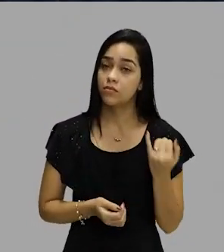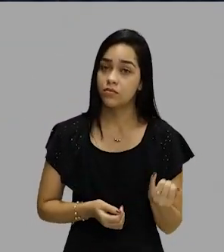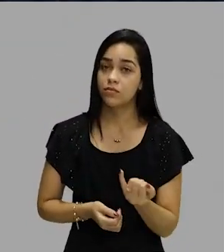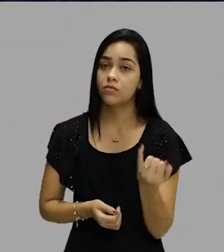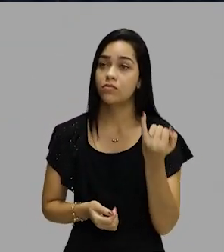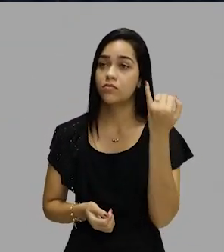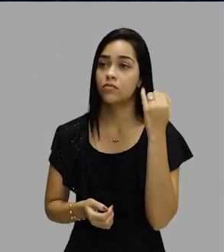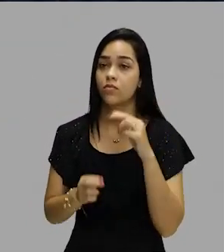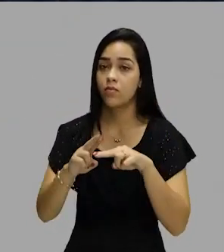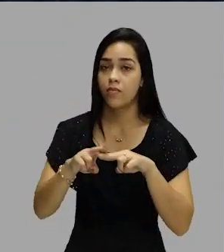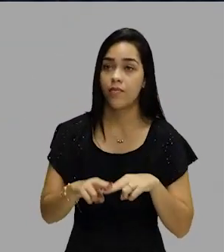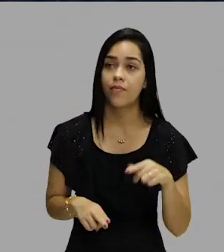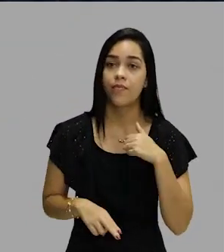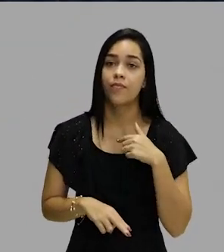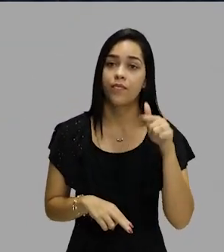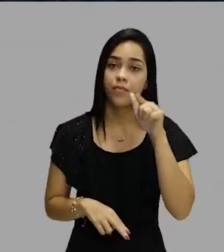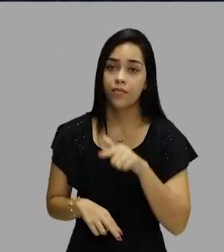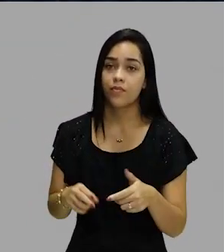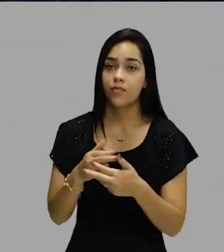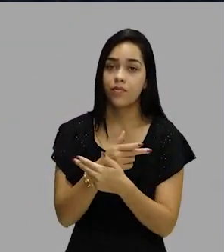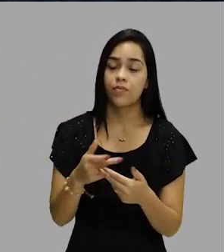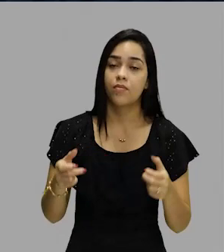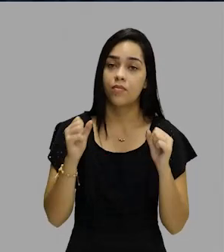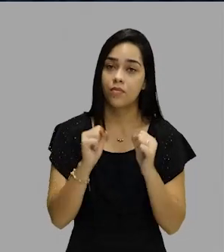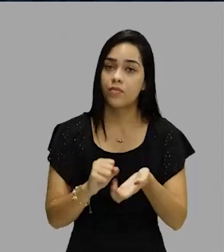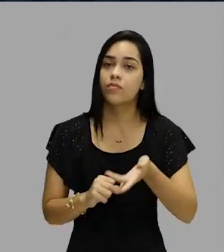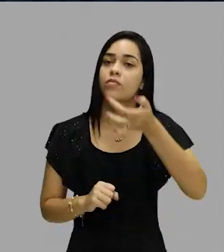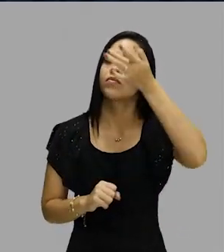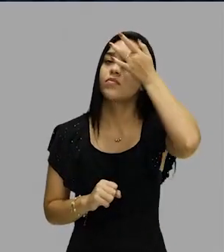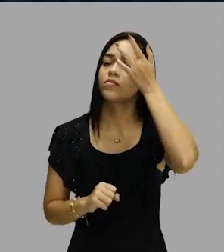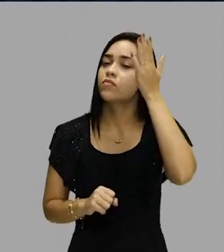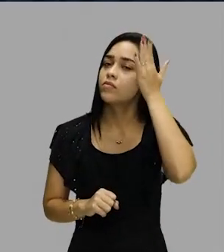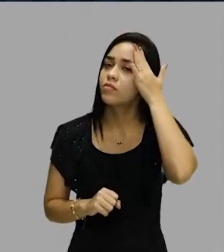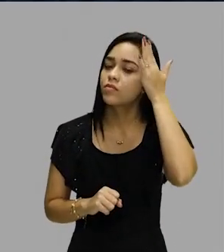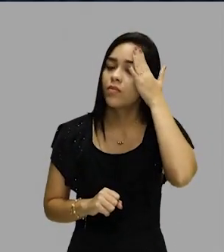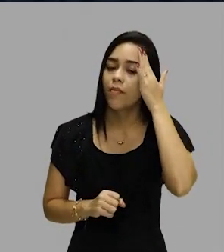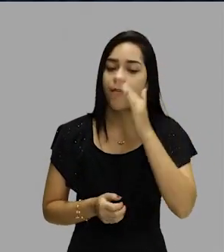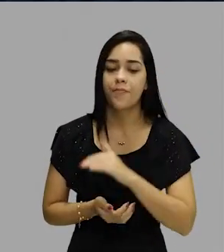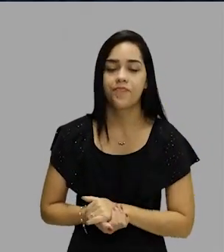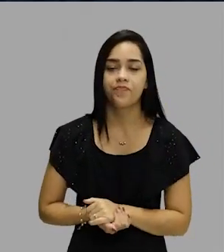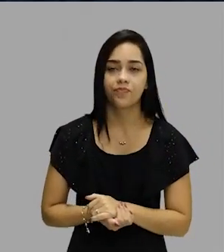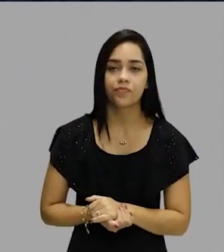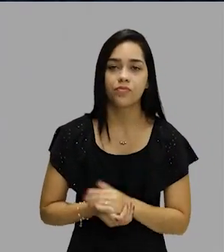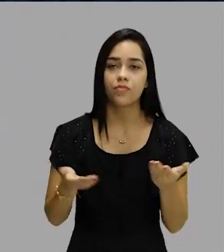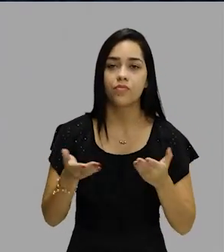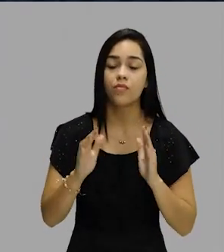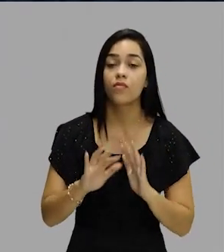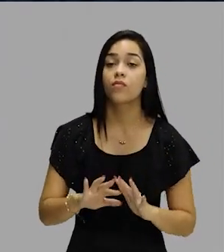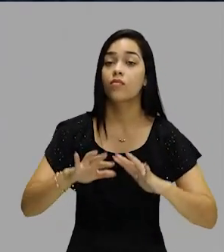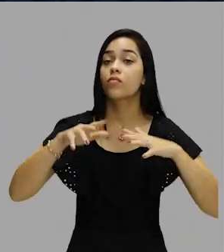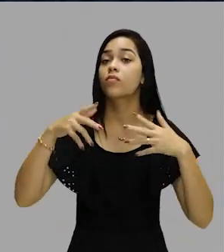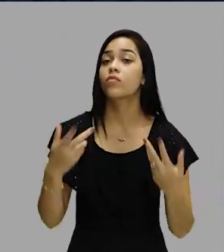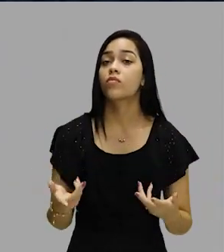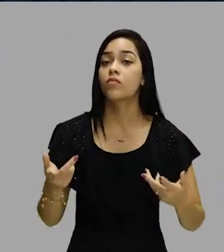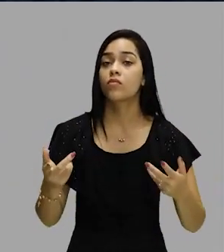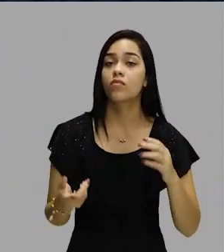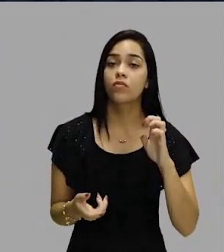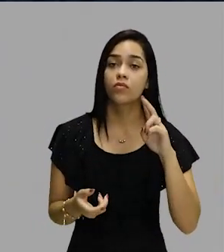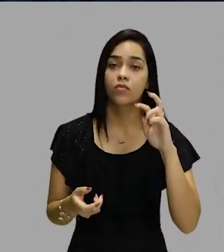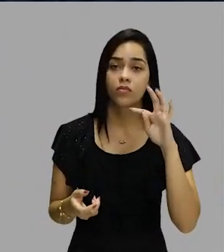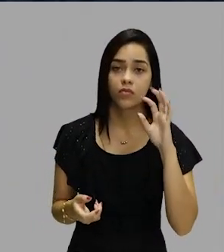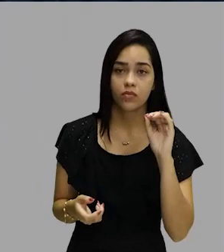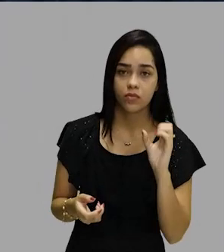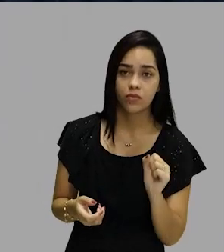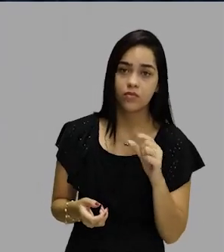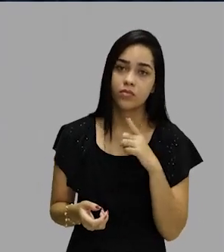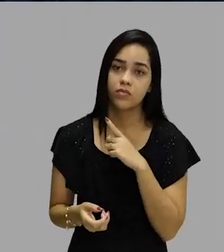importante isso aqui, por isso que eu repeti várias vezes aqui para poder vocês entenderem, tá? Agora, quais são os eventos